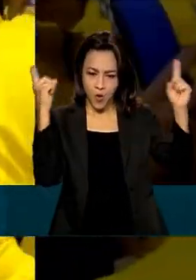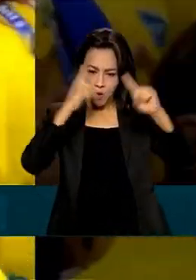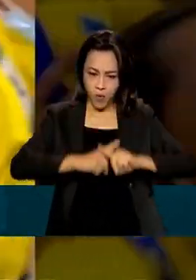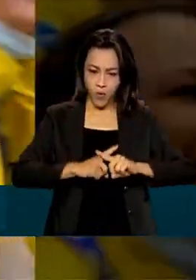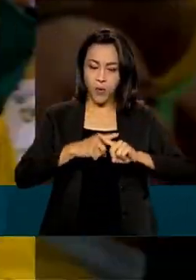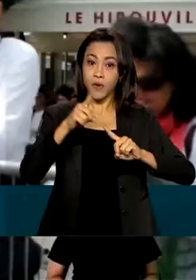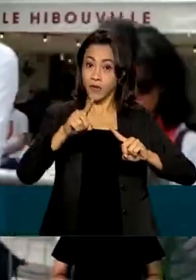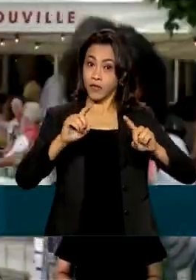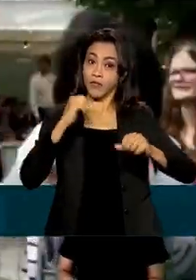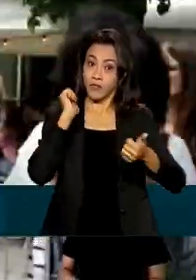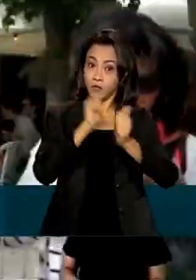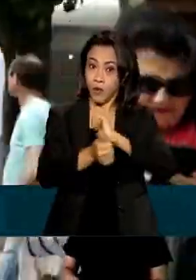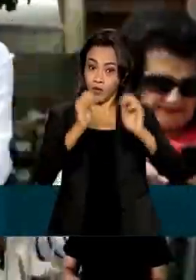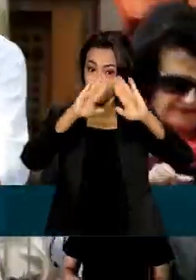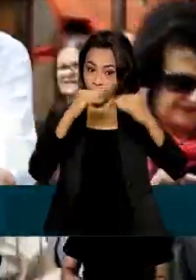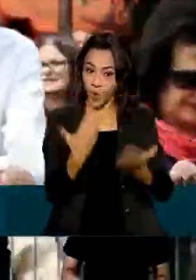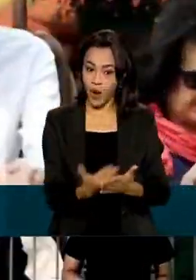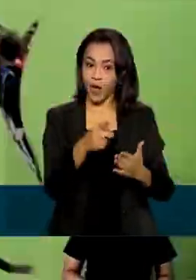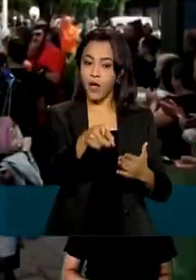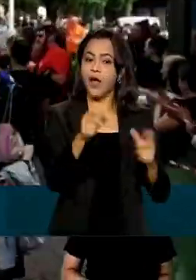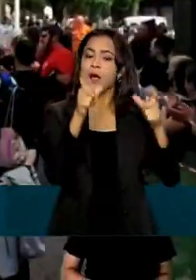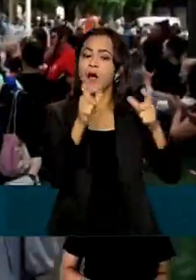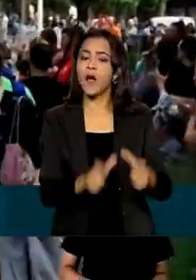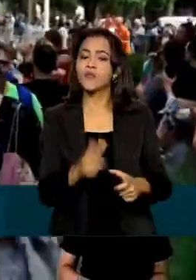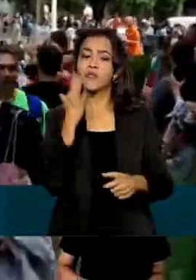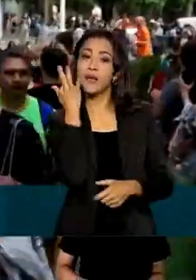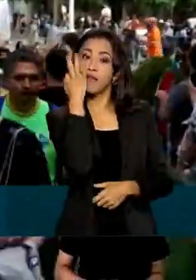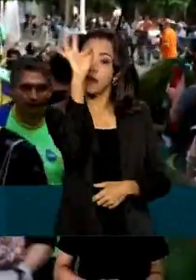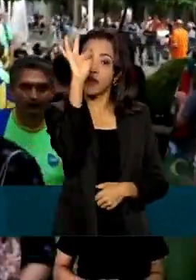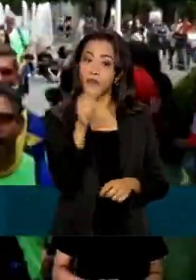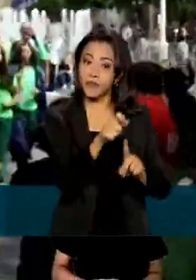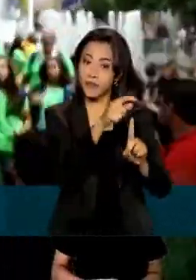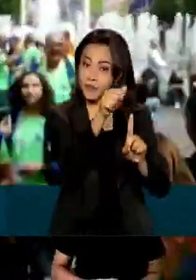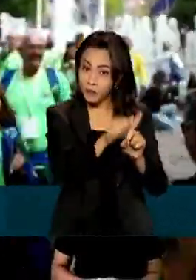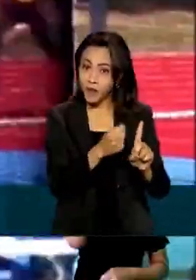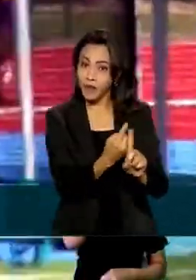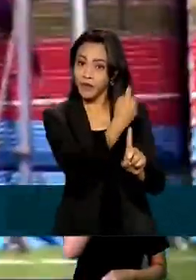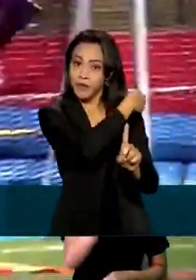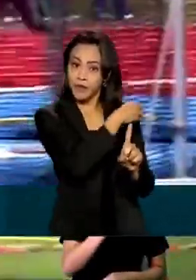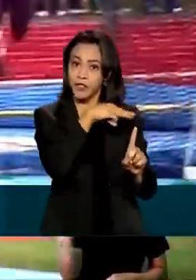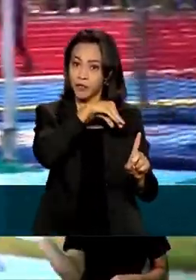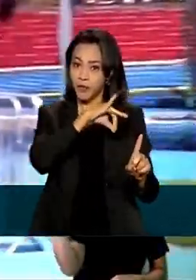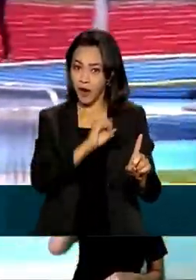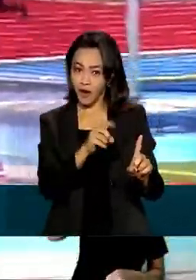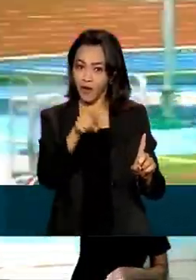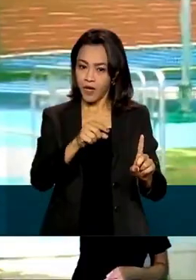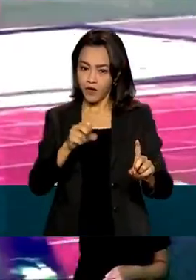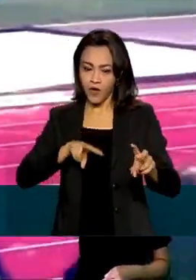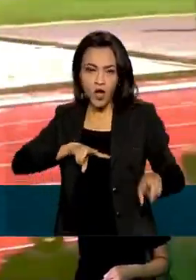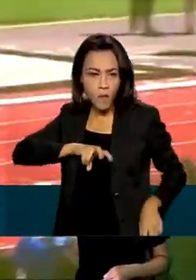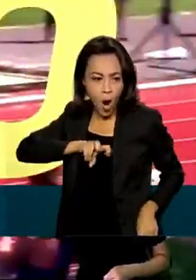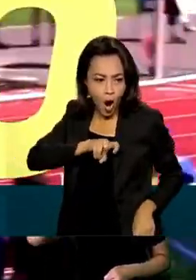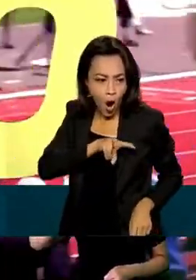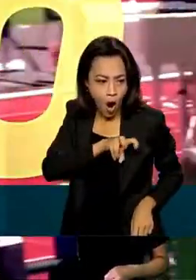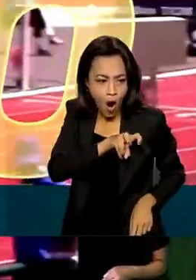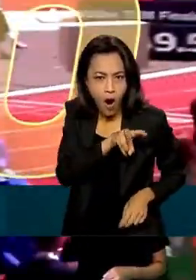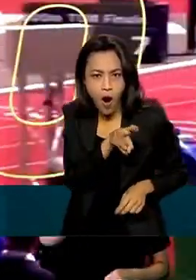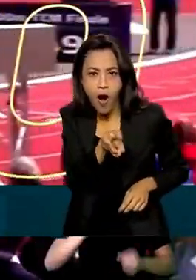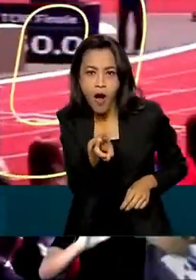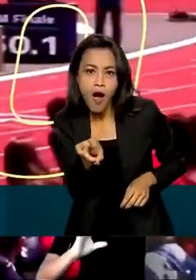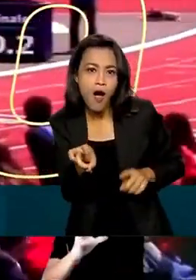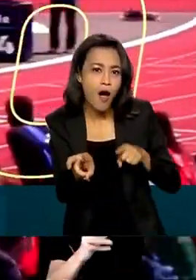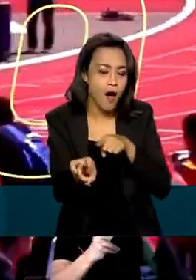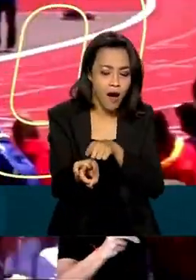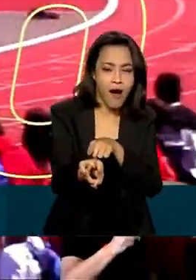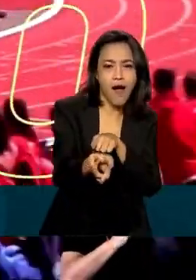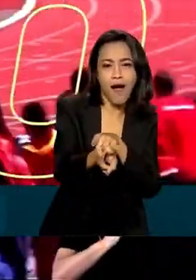esportiva escolar que foi realizada na França em maio deste ano. Ele competiu no atletismo e diz que a vitória foi fruto